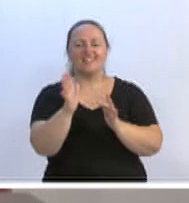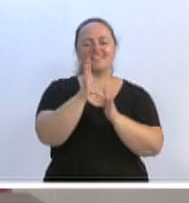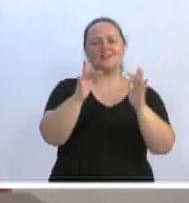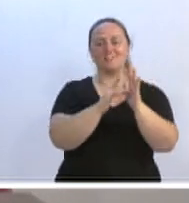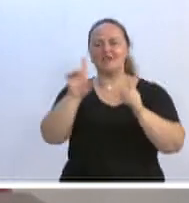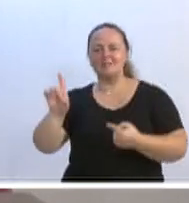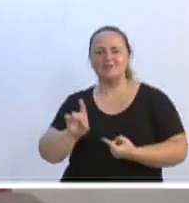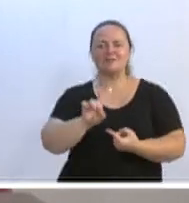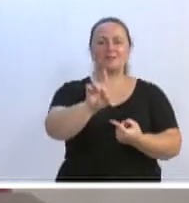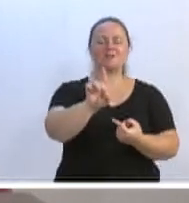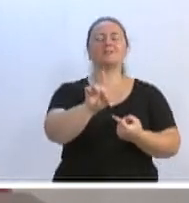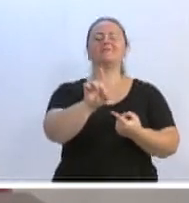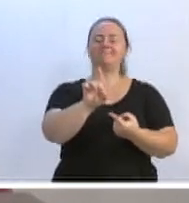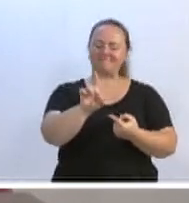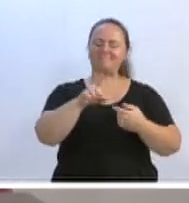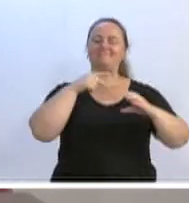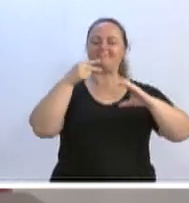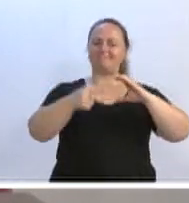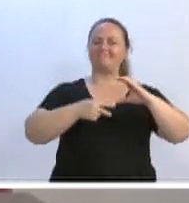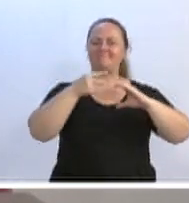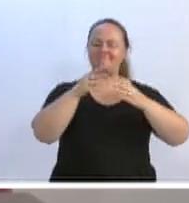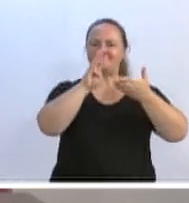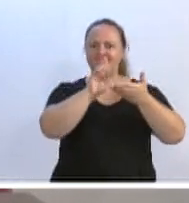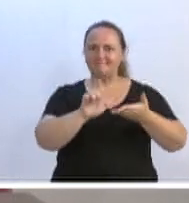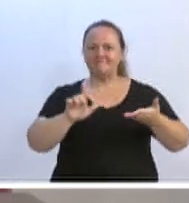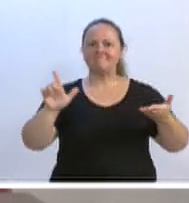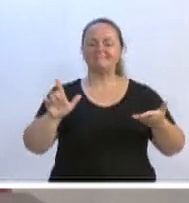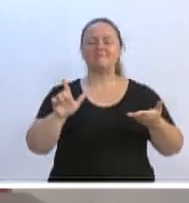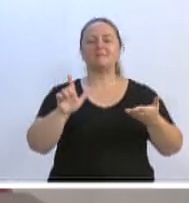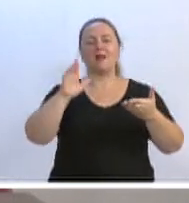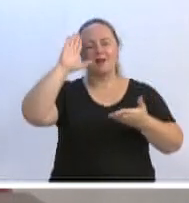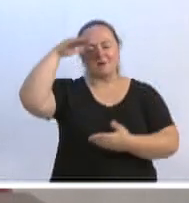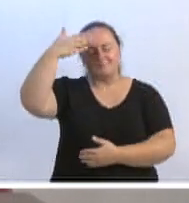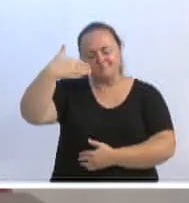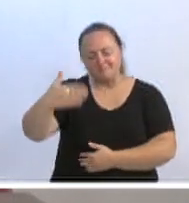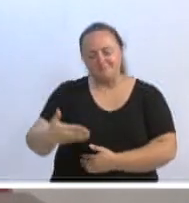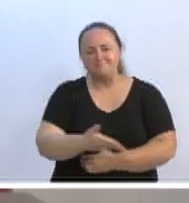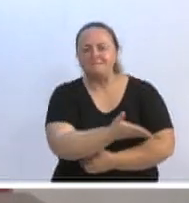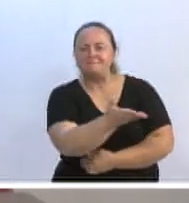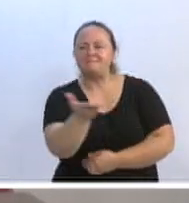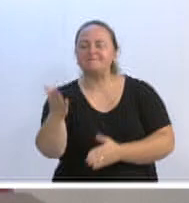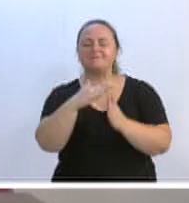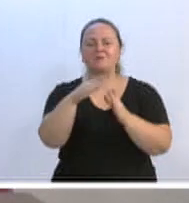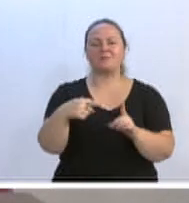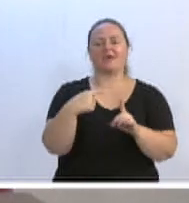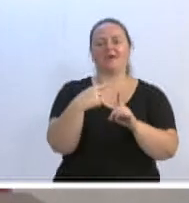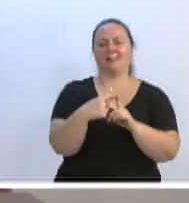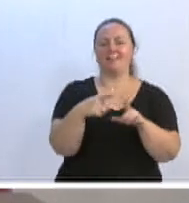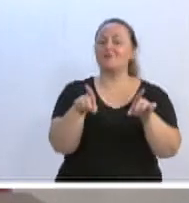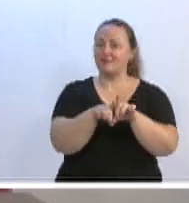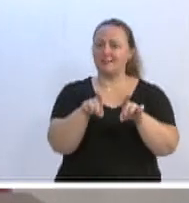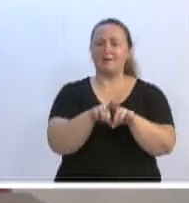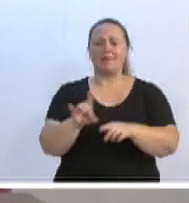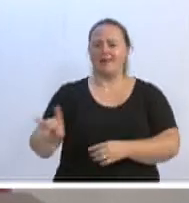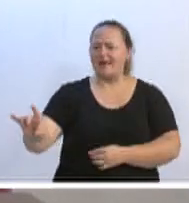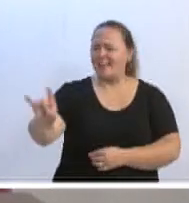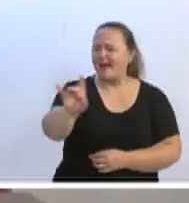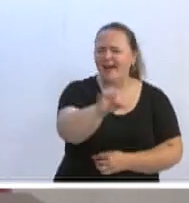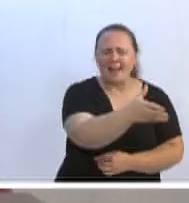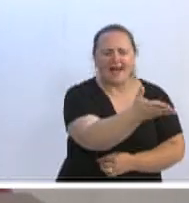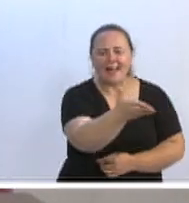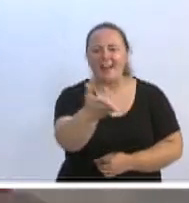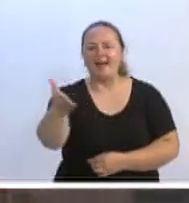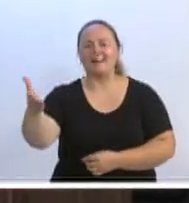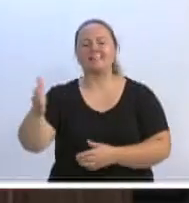Câmara Municipal, a cidade de Blumenau, homenageou esta igreja. Diretamente a todos vocês que estão aqui, indiretamente